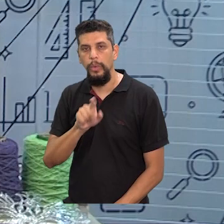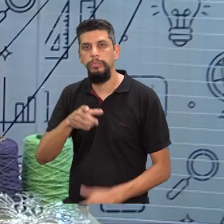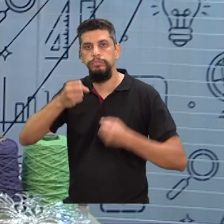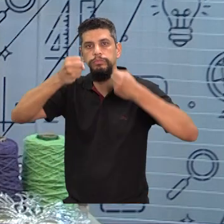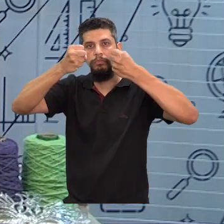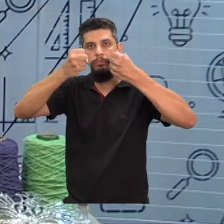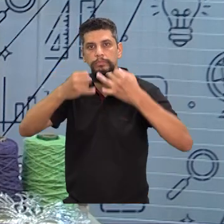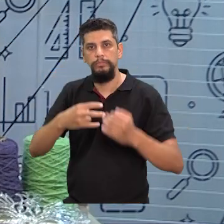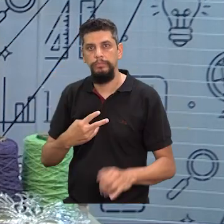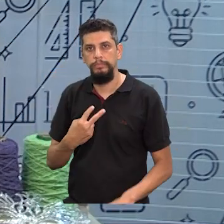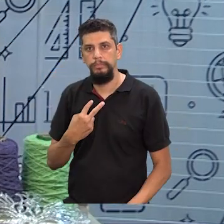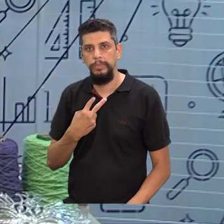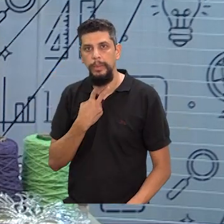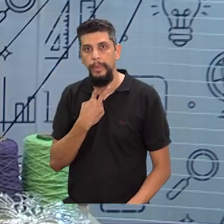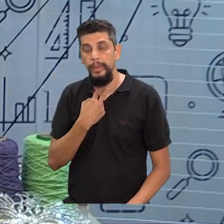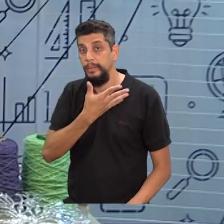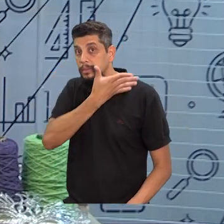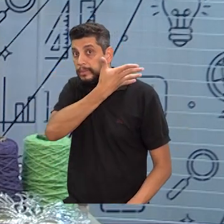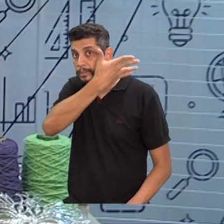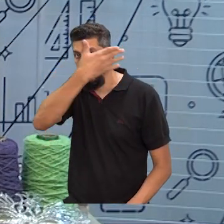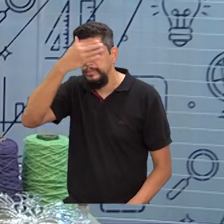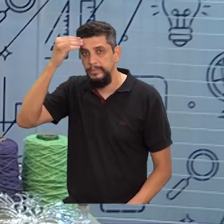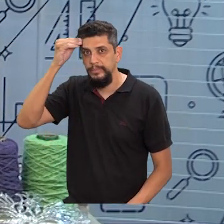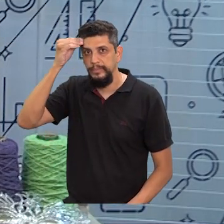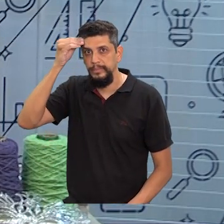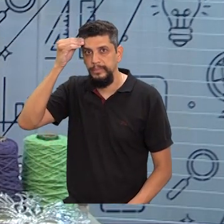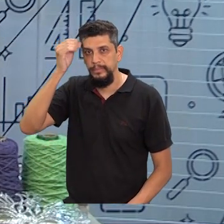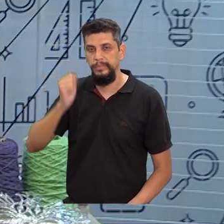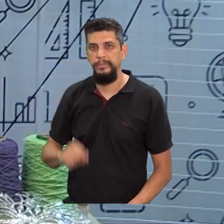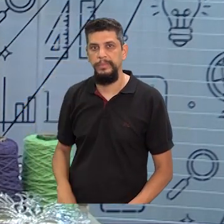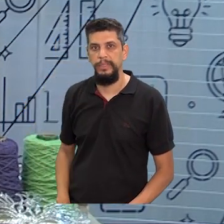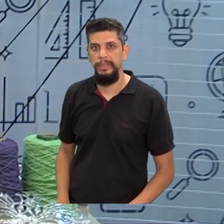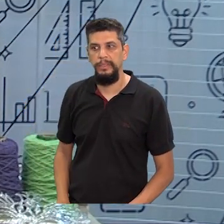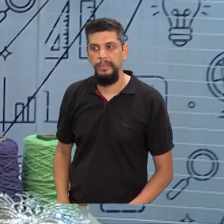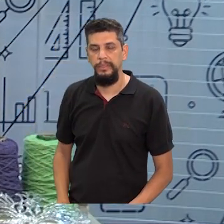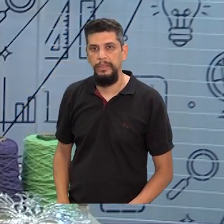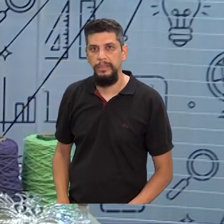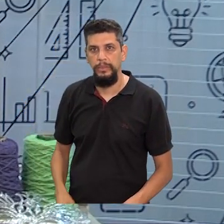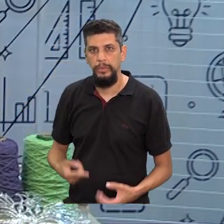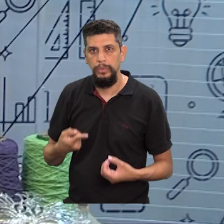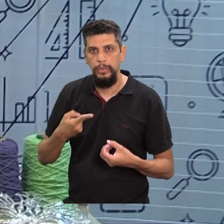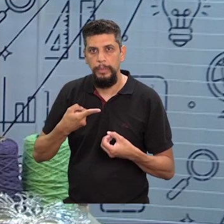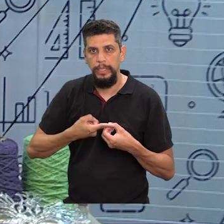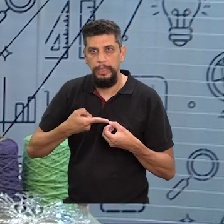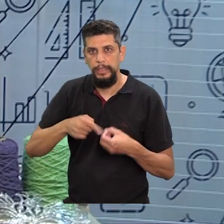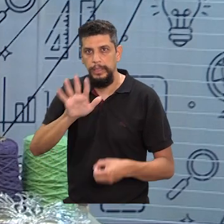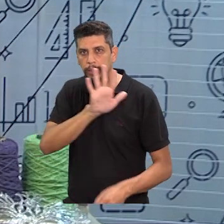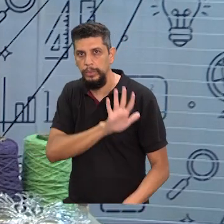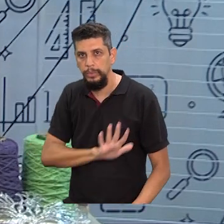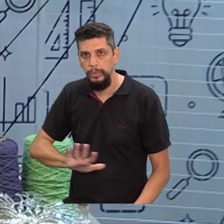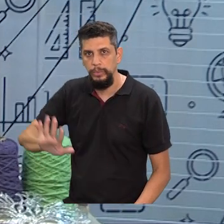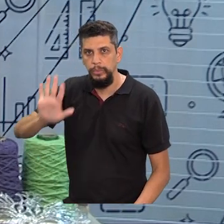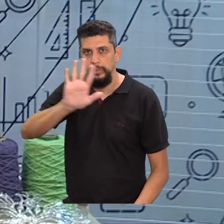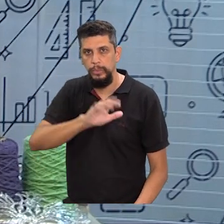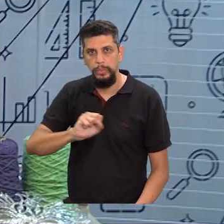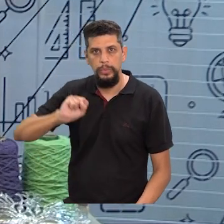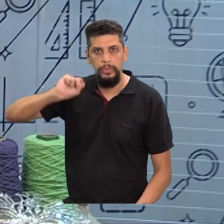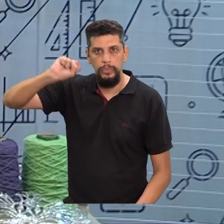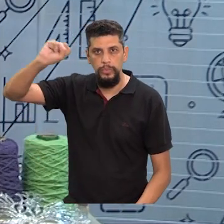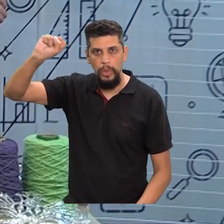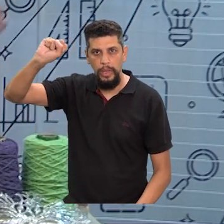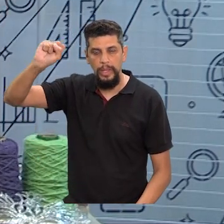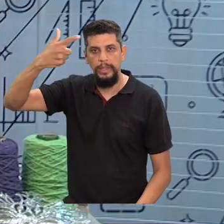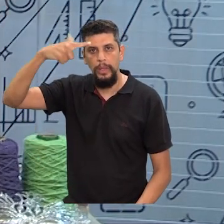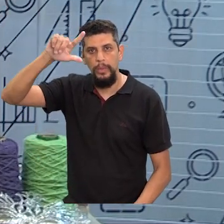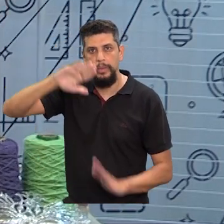olha o que, que ele disse, não, pode, não podemos esquecer, hein? No livro, cabe uma cidade inteira de super-heróis.